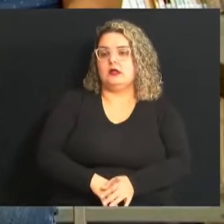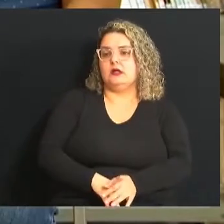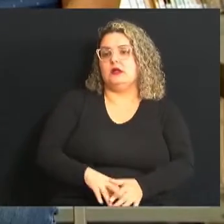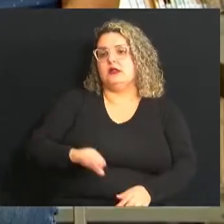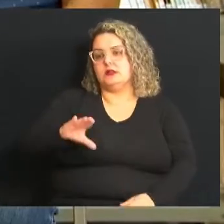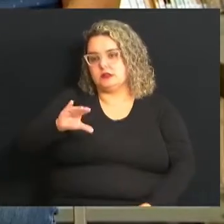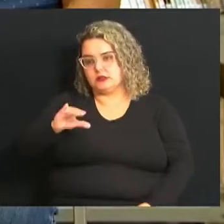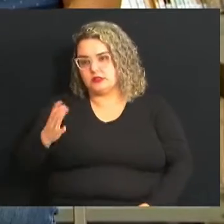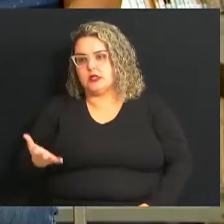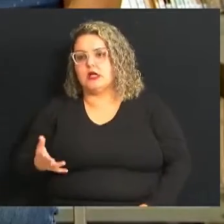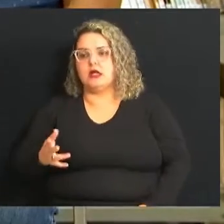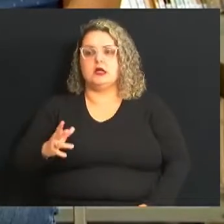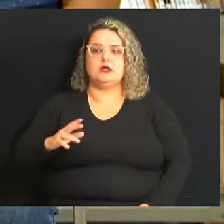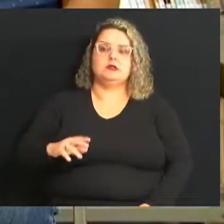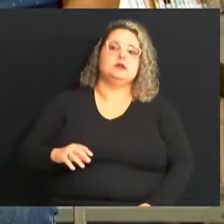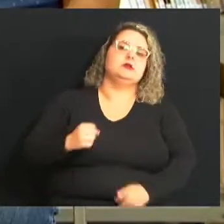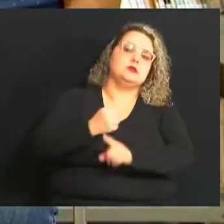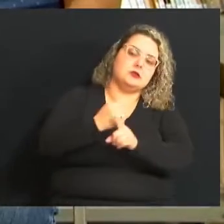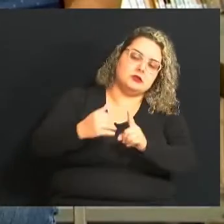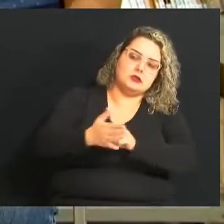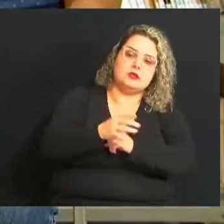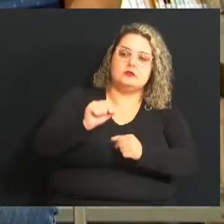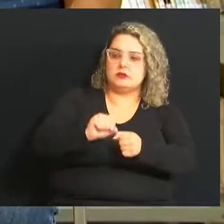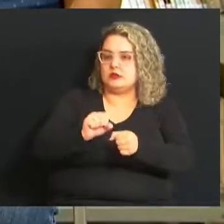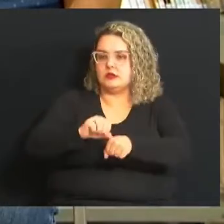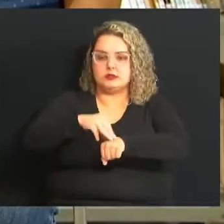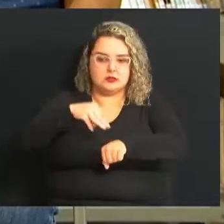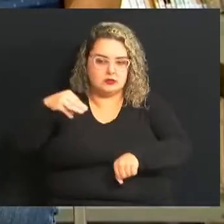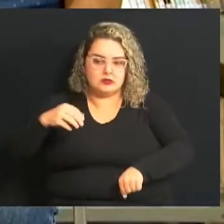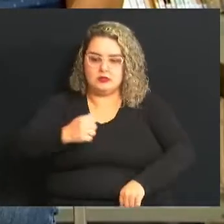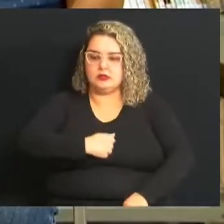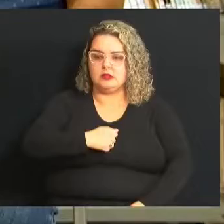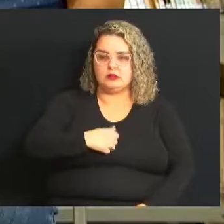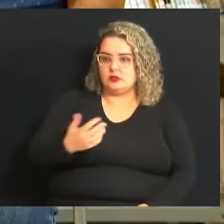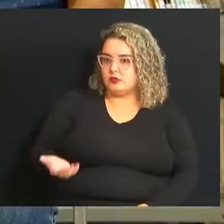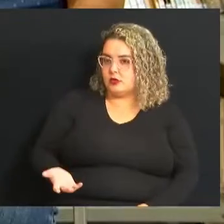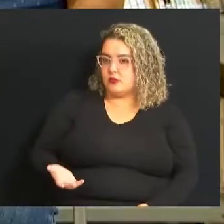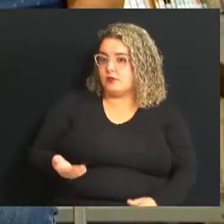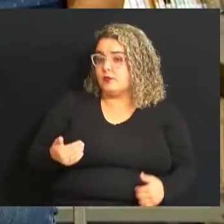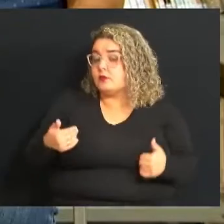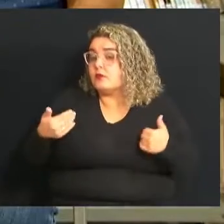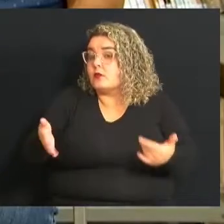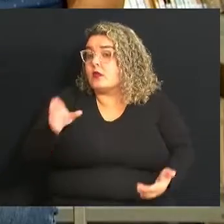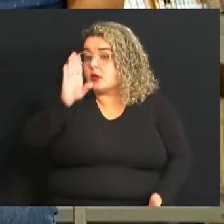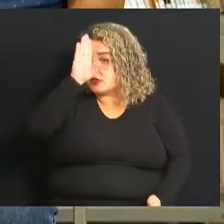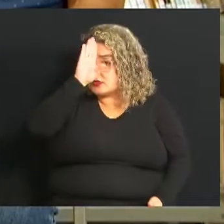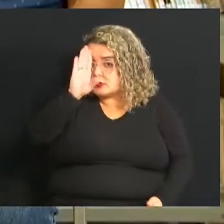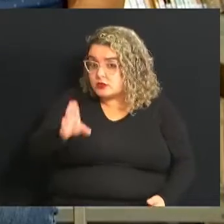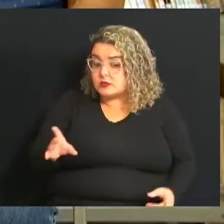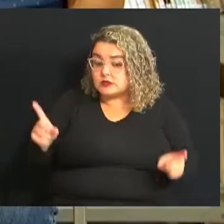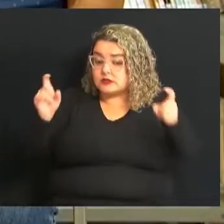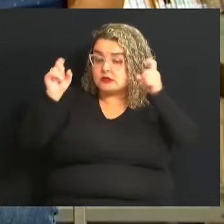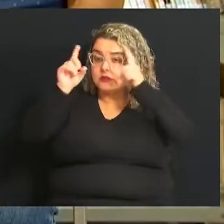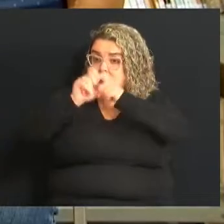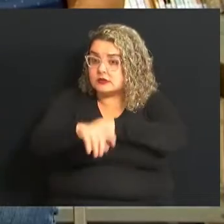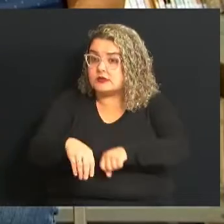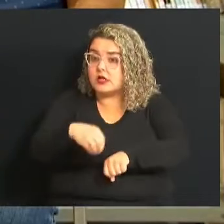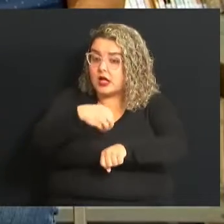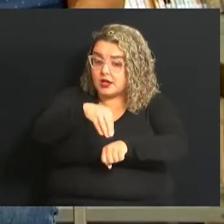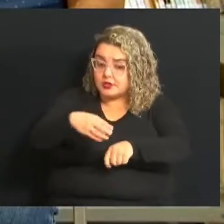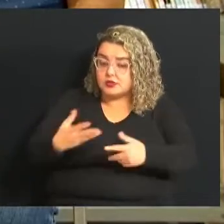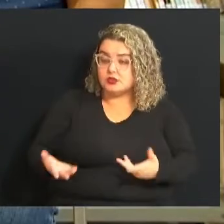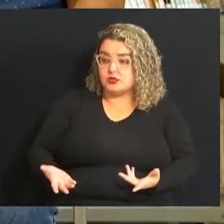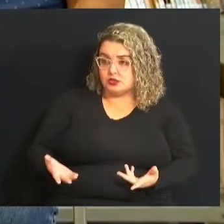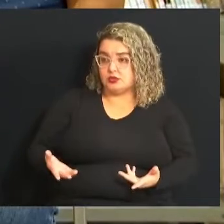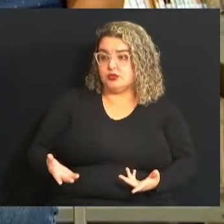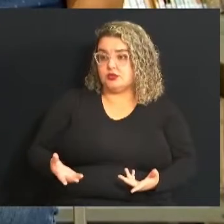sociais, fazer um mestrado, não é, em antropologia, quais os principais desafios, quais as dicas que você